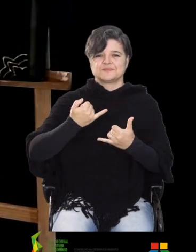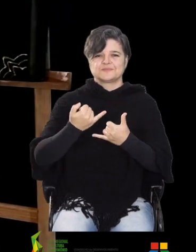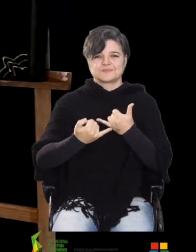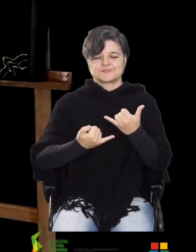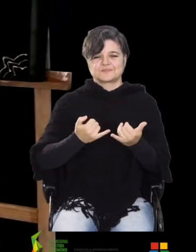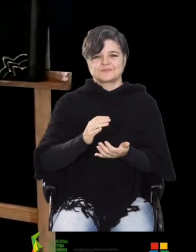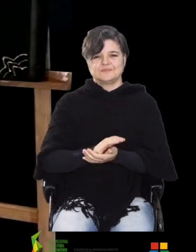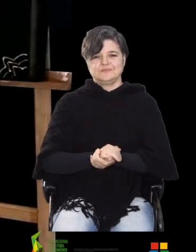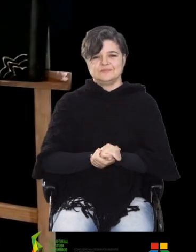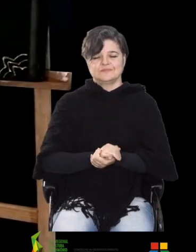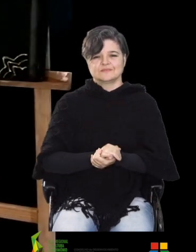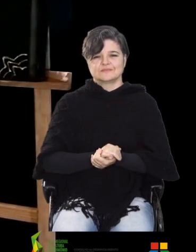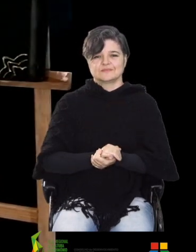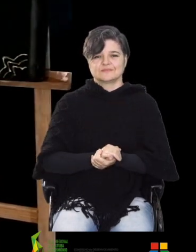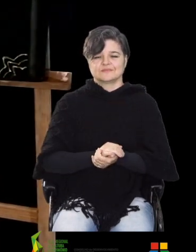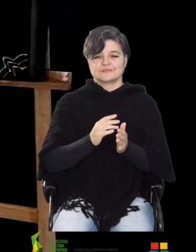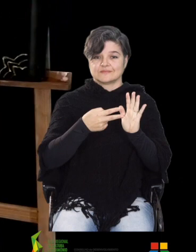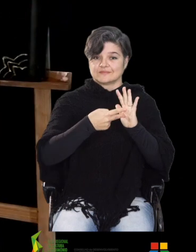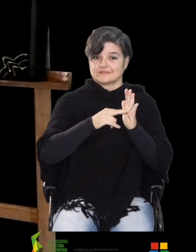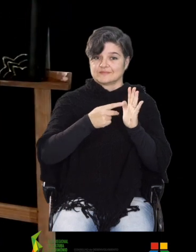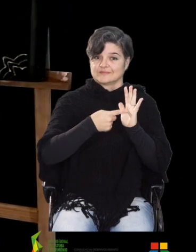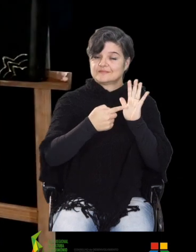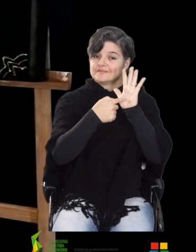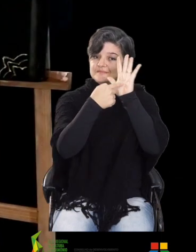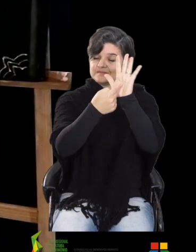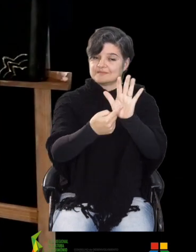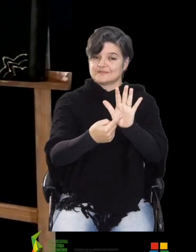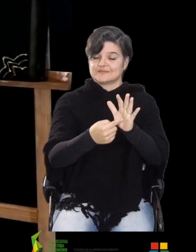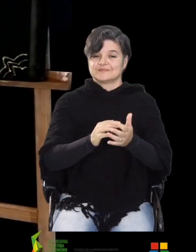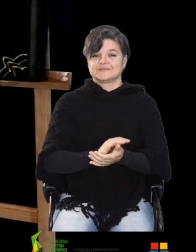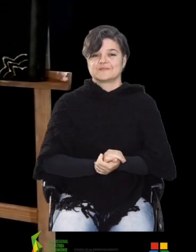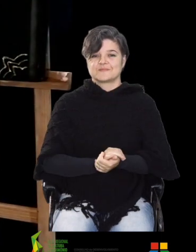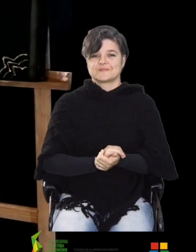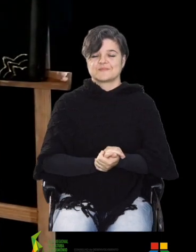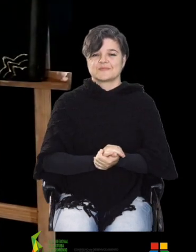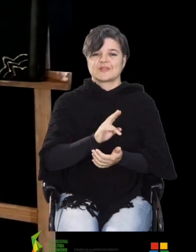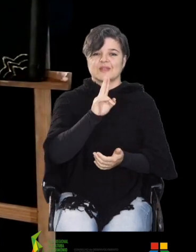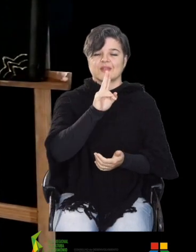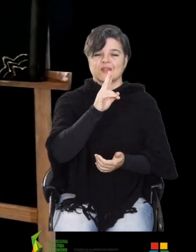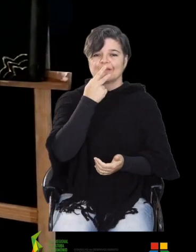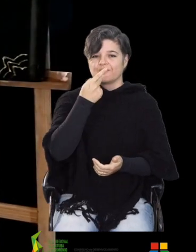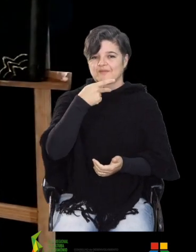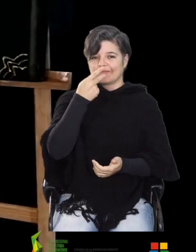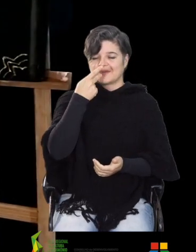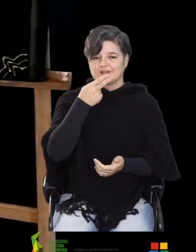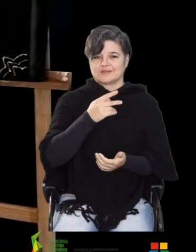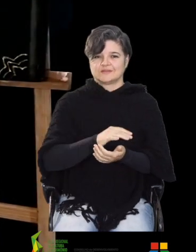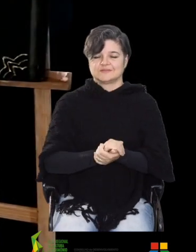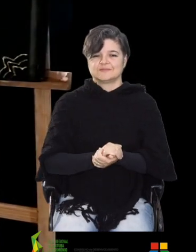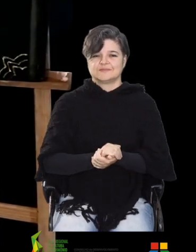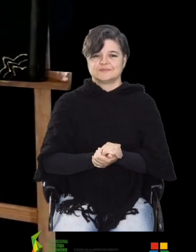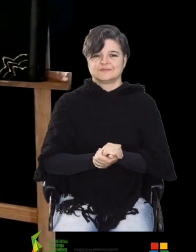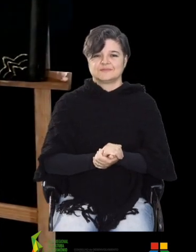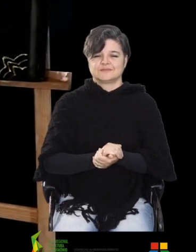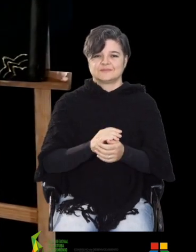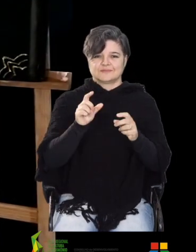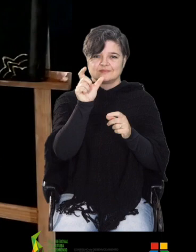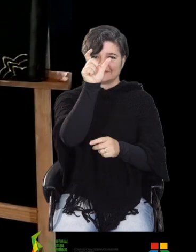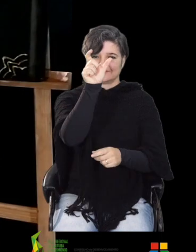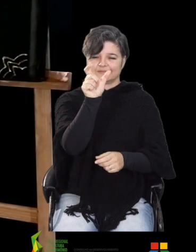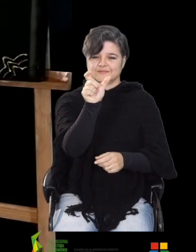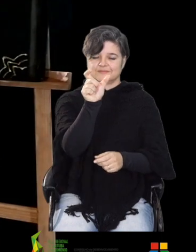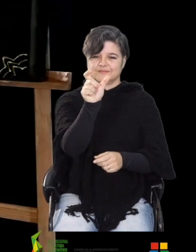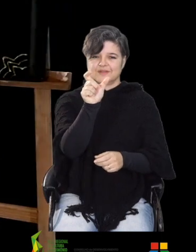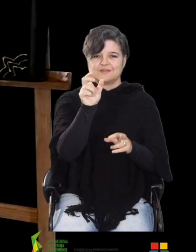era uma brincadeira assim vamos ver quem consegue repetir essa palavrinha não lá para galera que eu tirei com